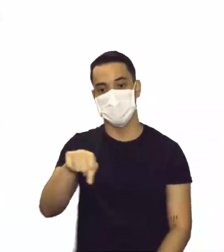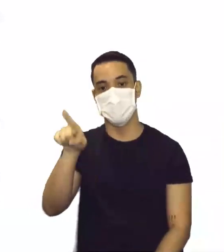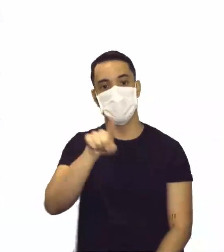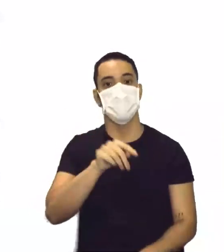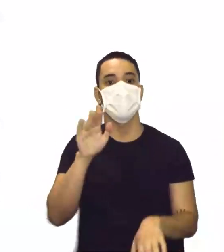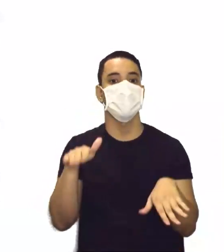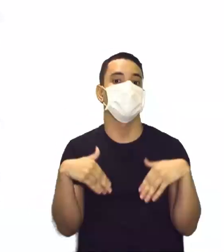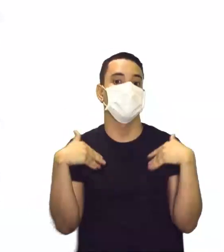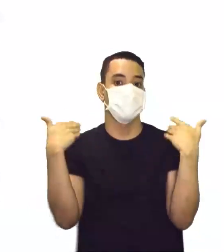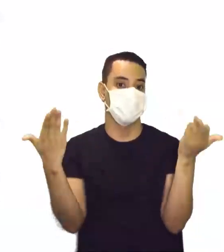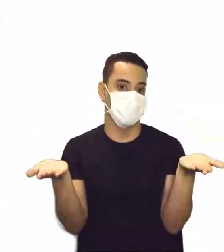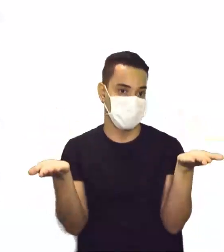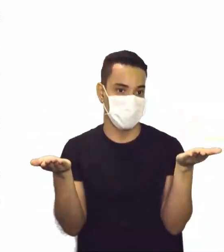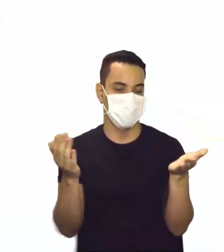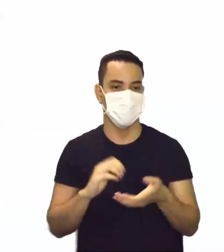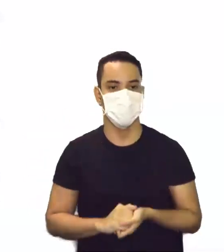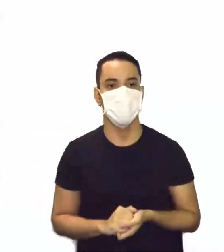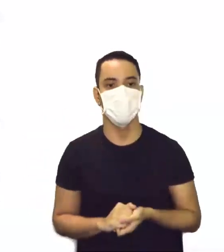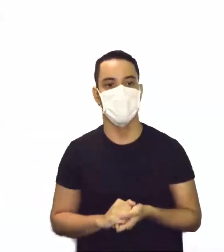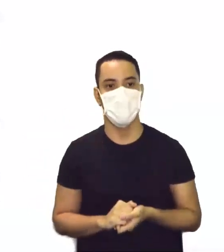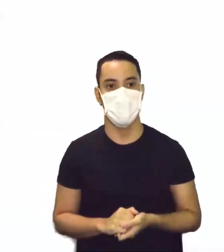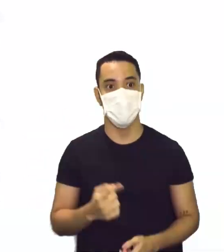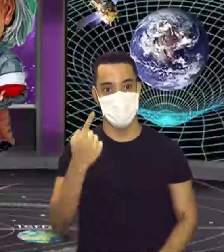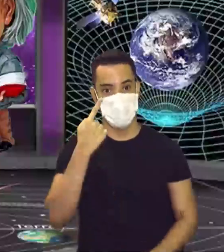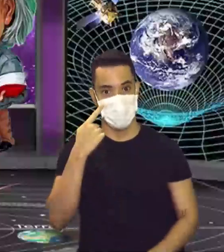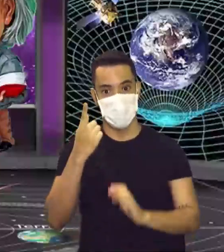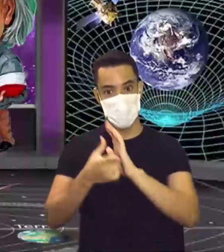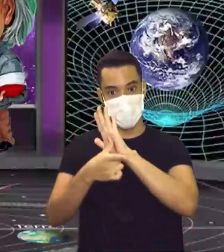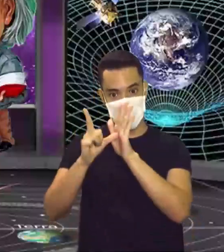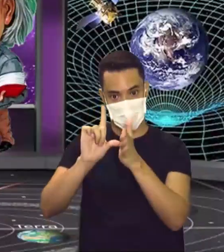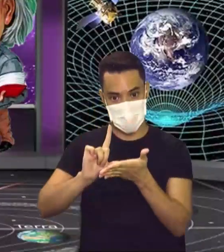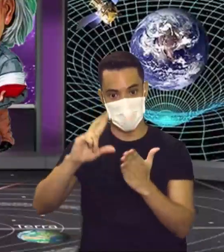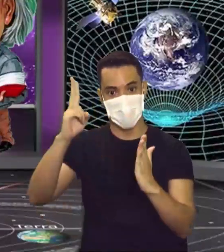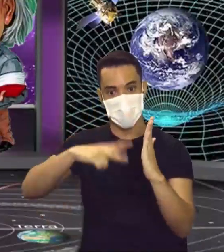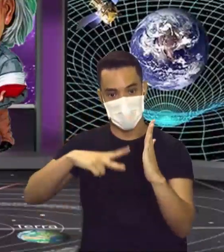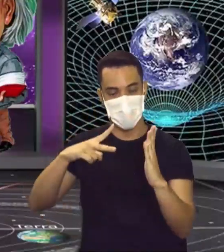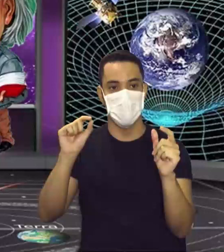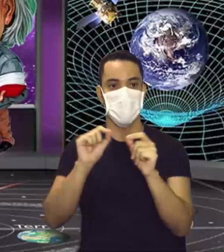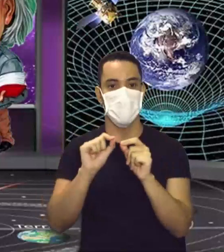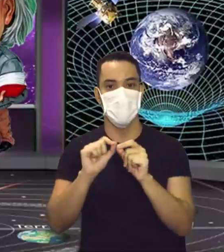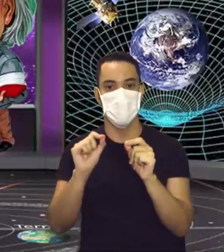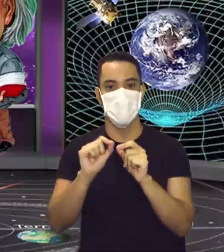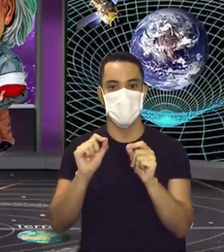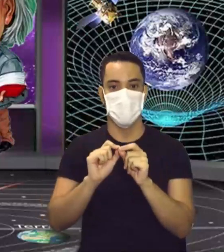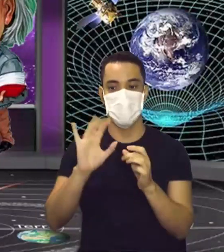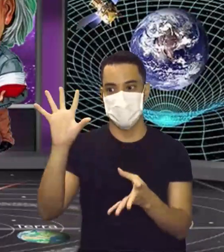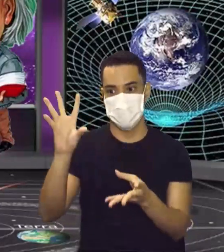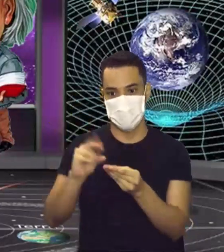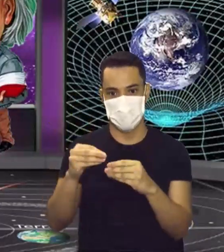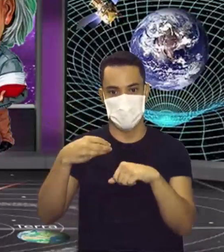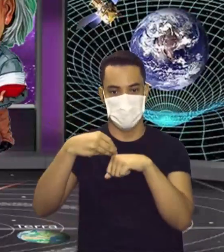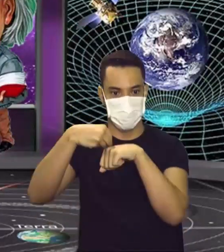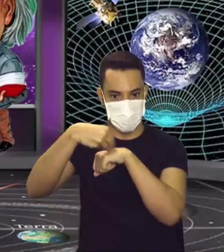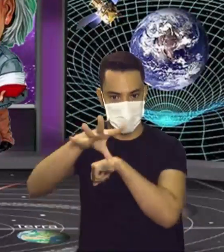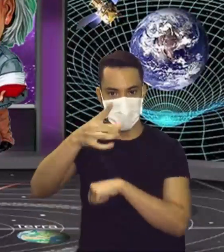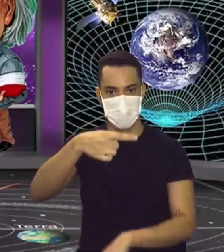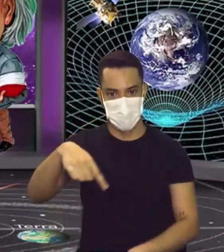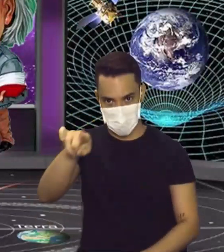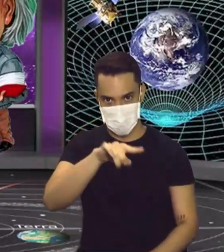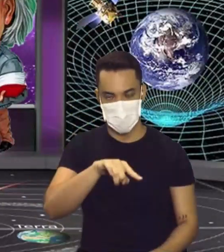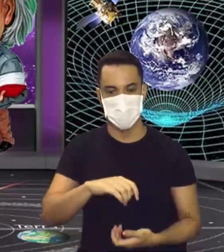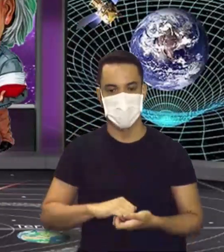alternativa correta. Pessoal, olha só, antes da gente ler, só vou fazer uma pequena observação para